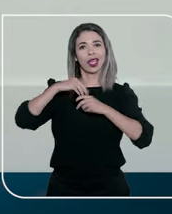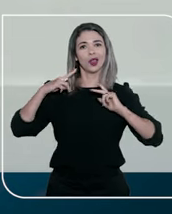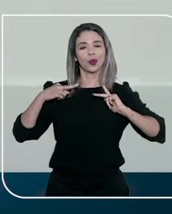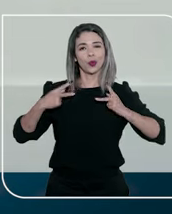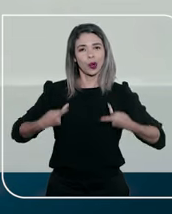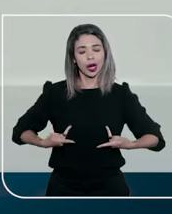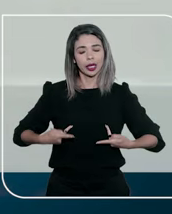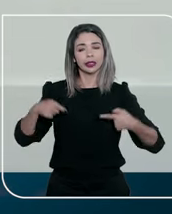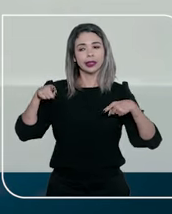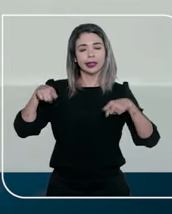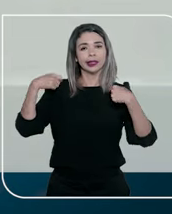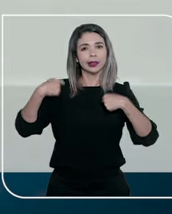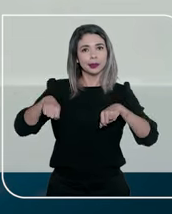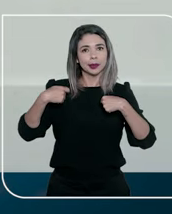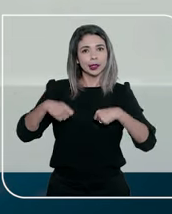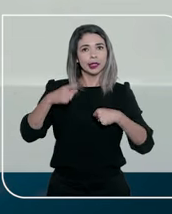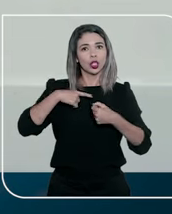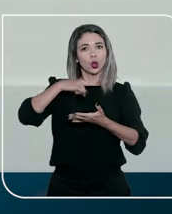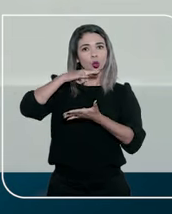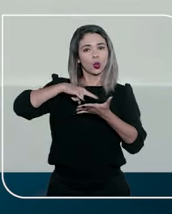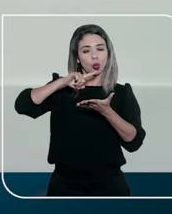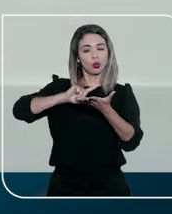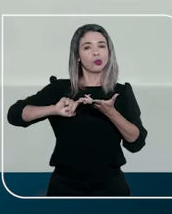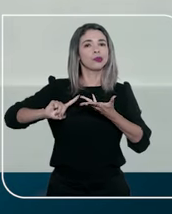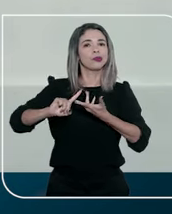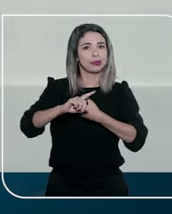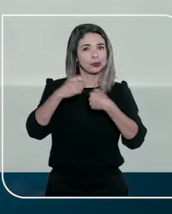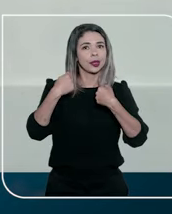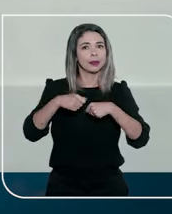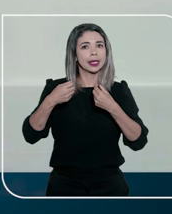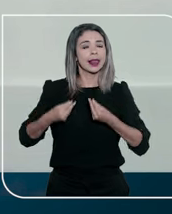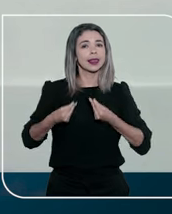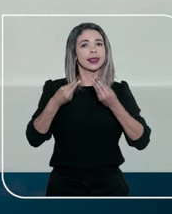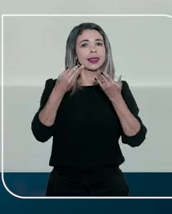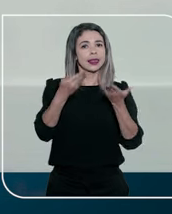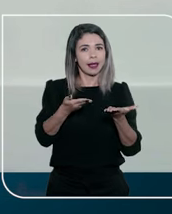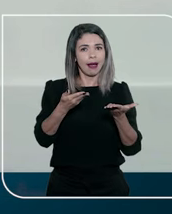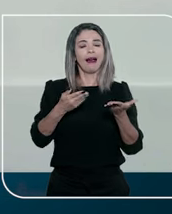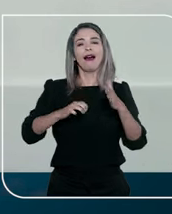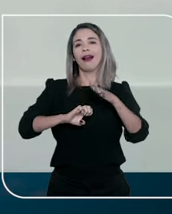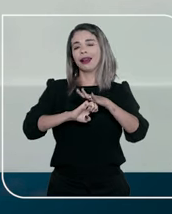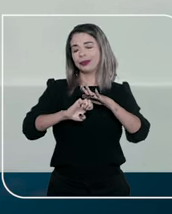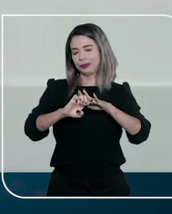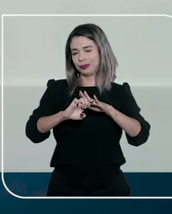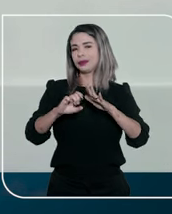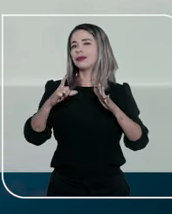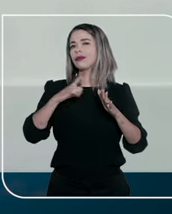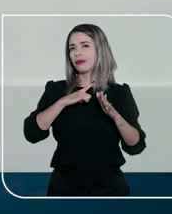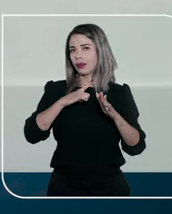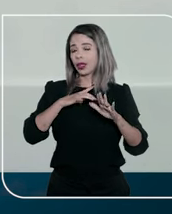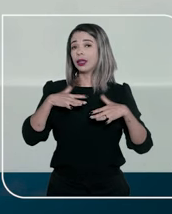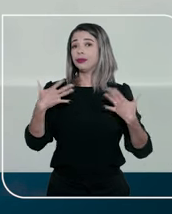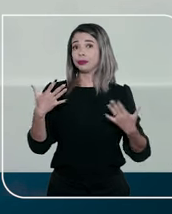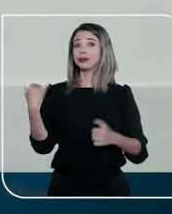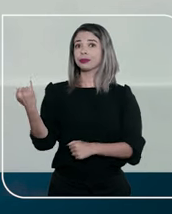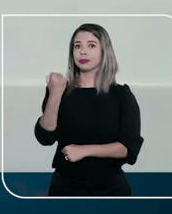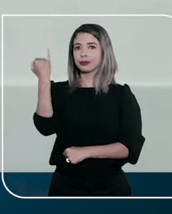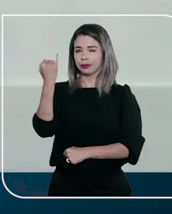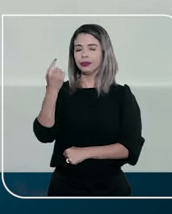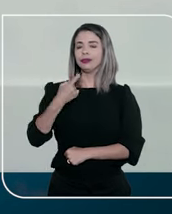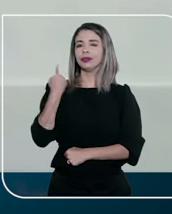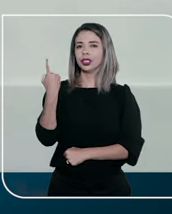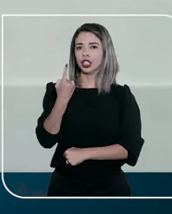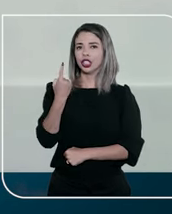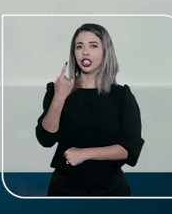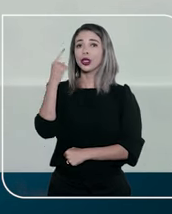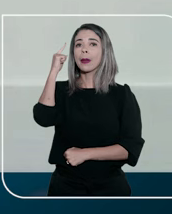Ele precisa de uma série de documentações que precisam ser entregues também. É importante, às vezes nós esquecemos o quanto pode